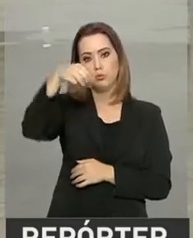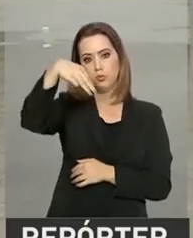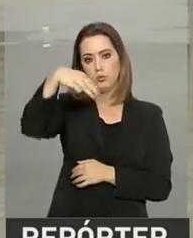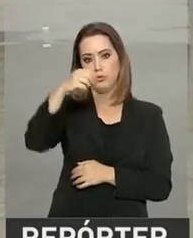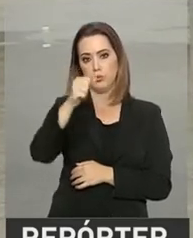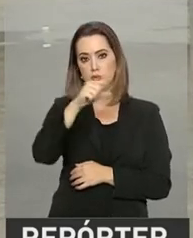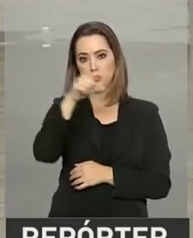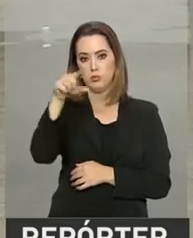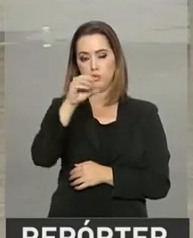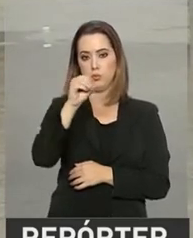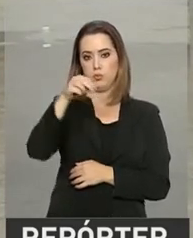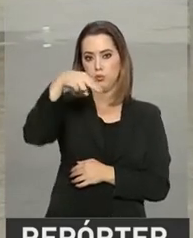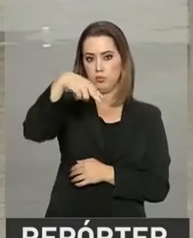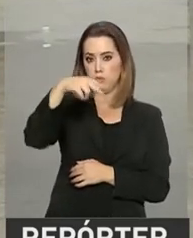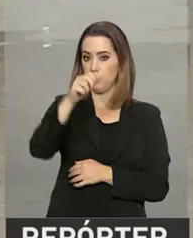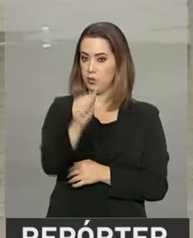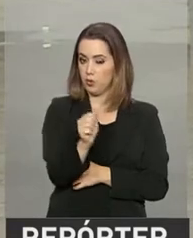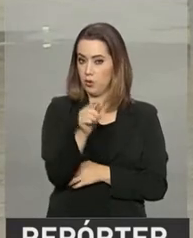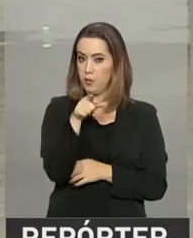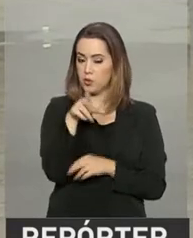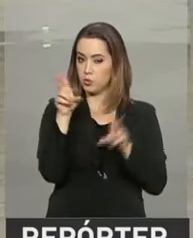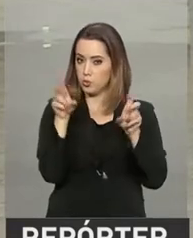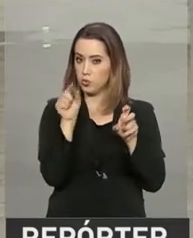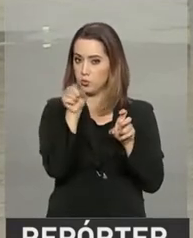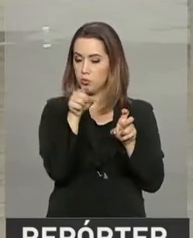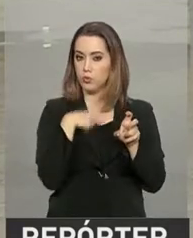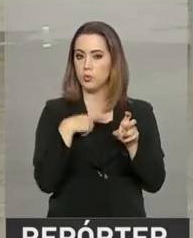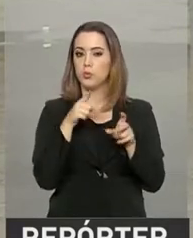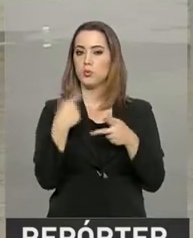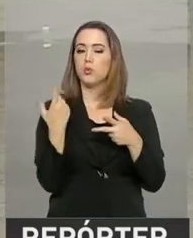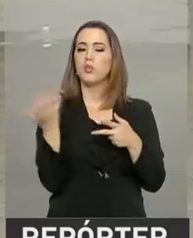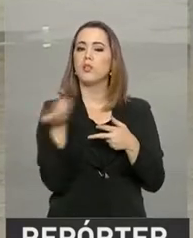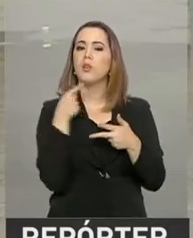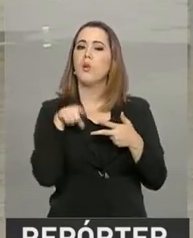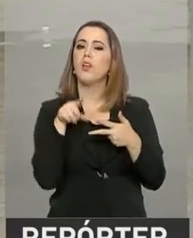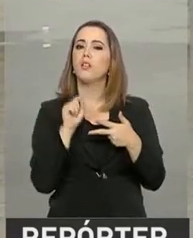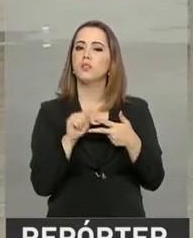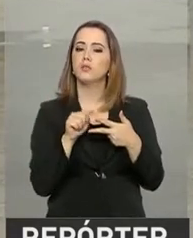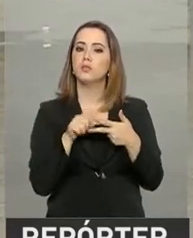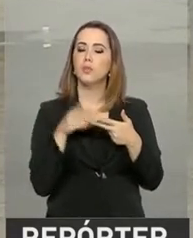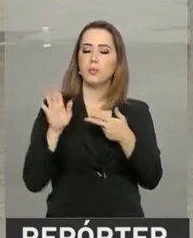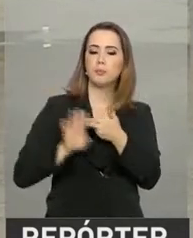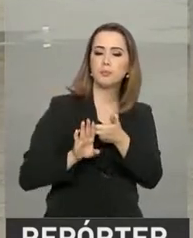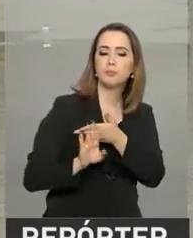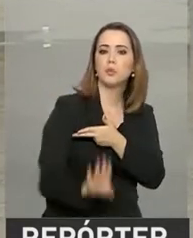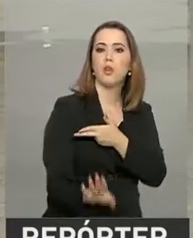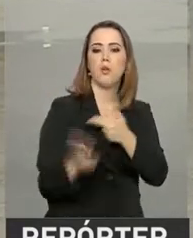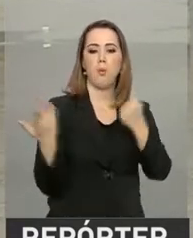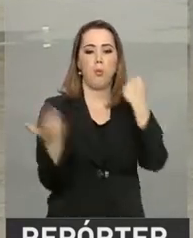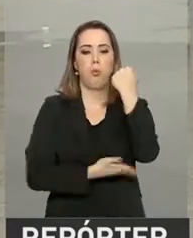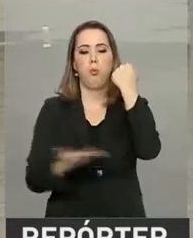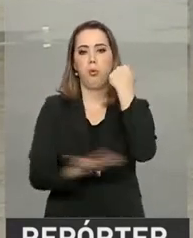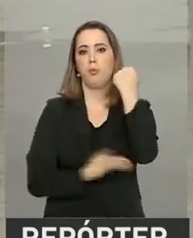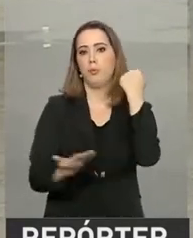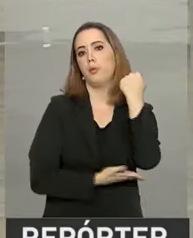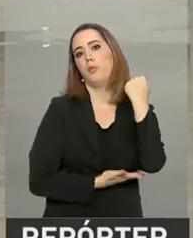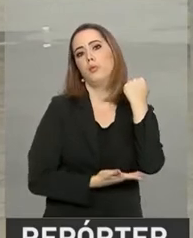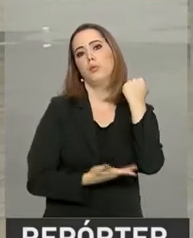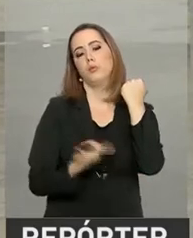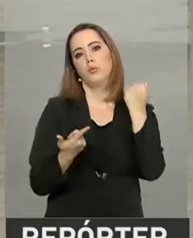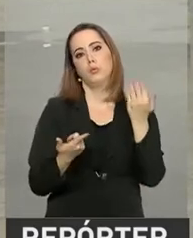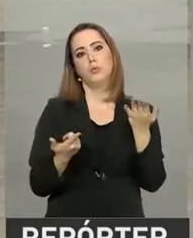seus principais objetivos 2 combater o desmatamento ilegal na amazônia e também incentivar